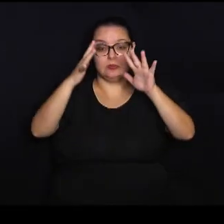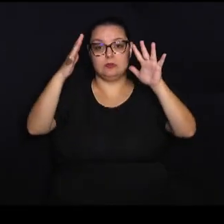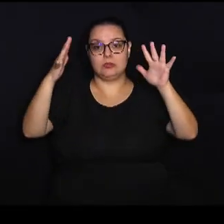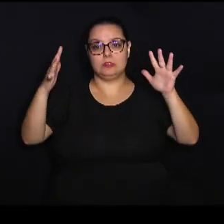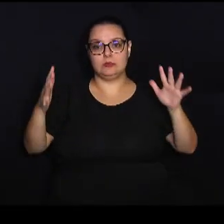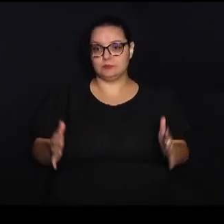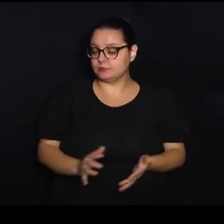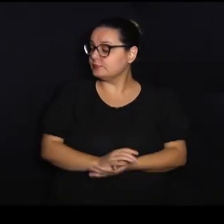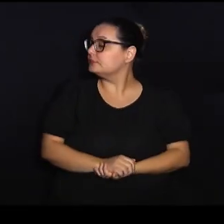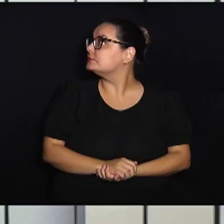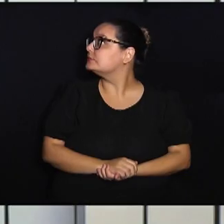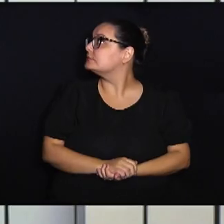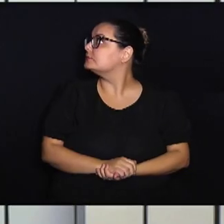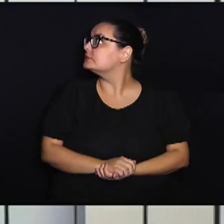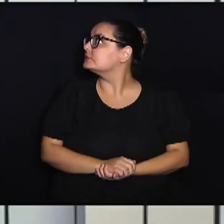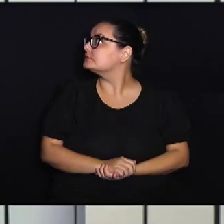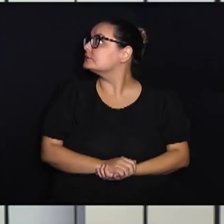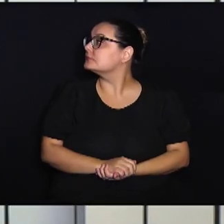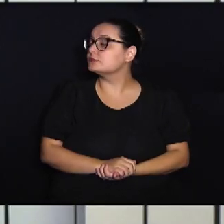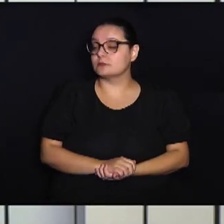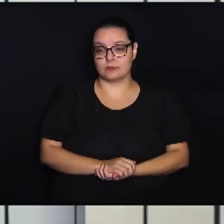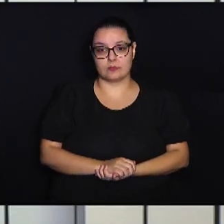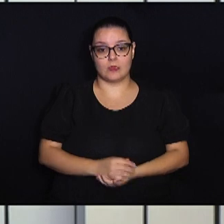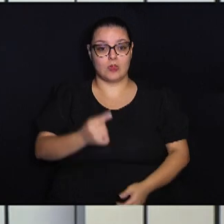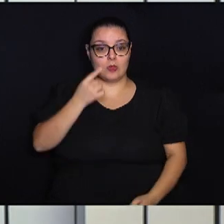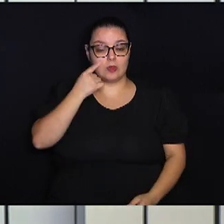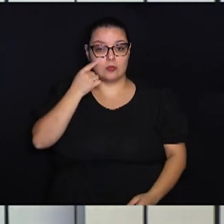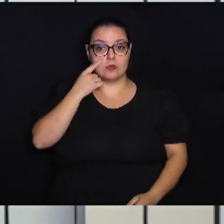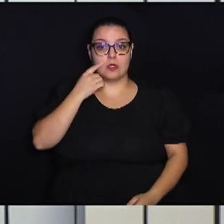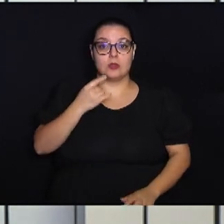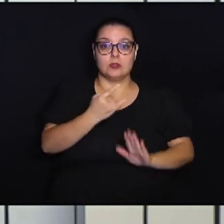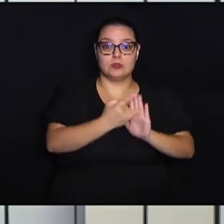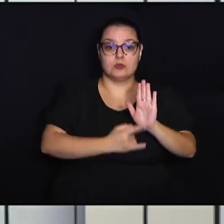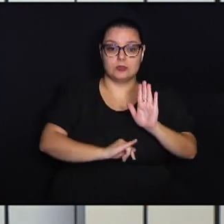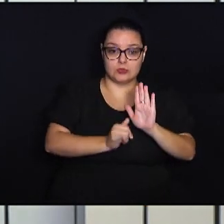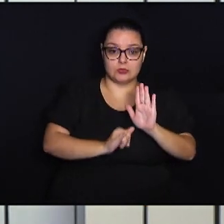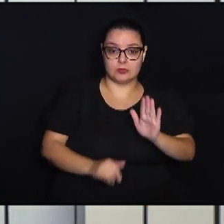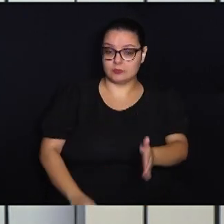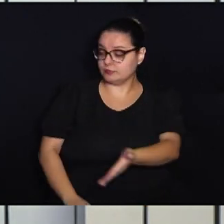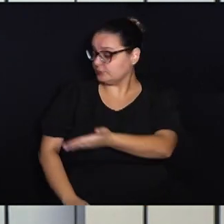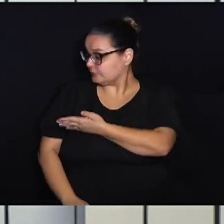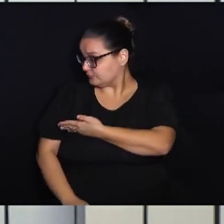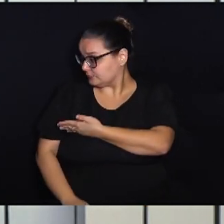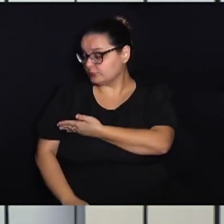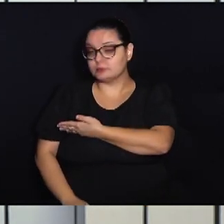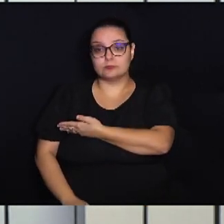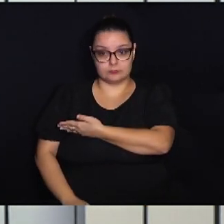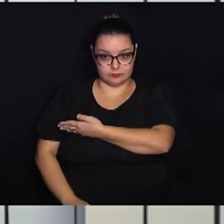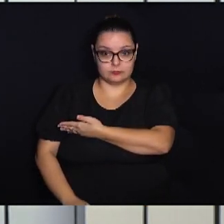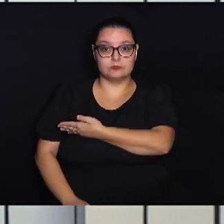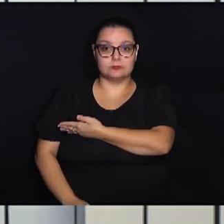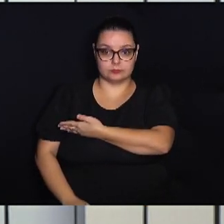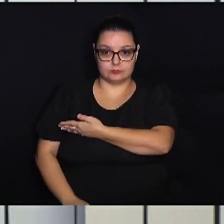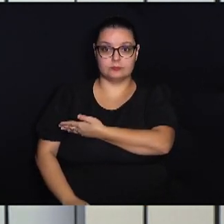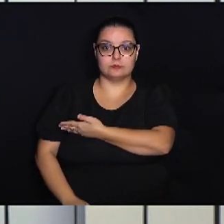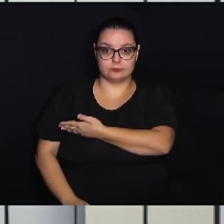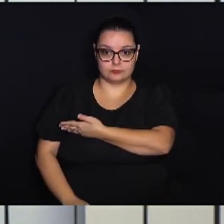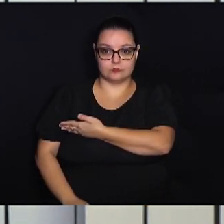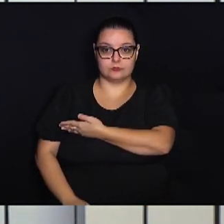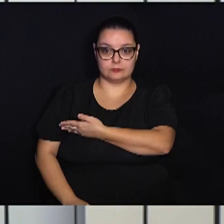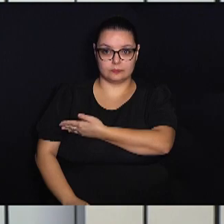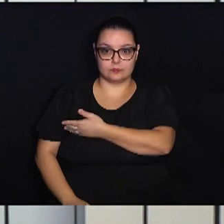contribuem com o nosso município e principalmente com a vida das pessoas.